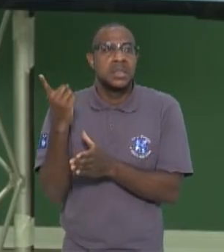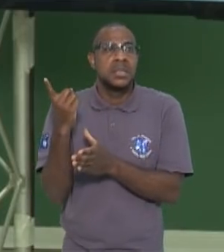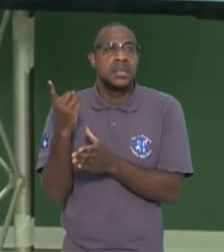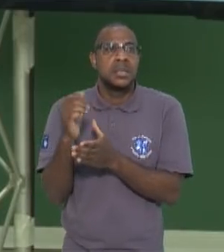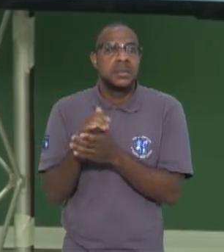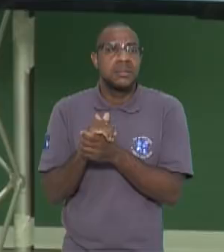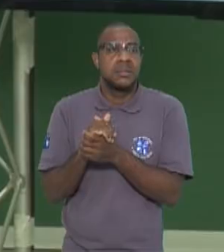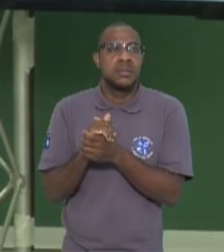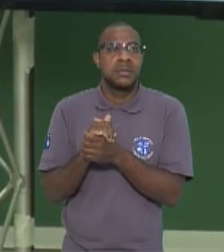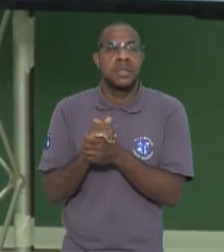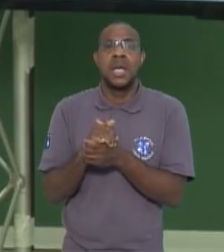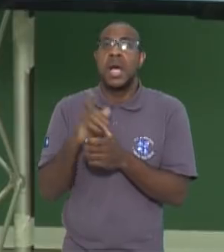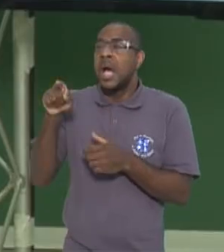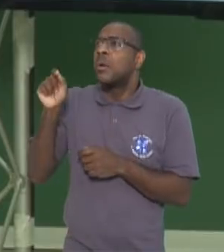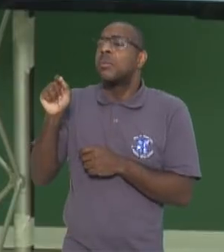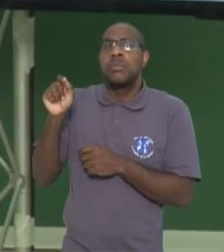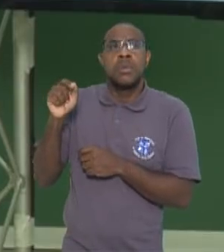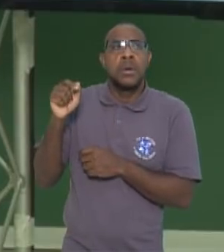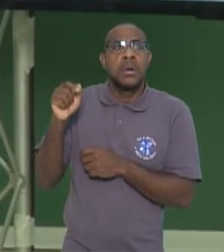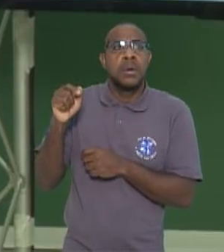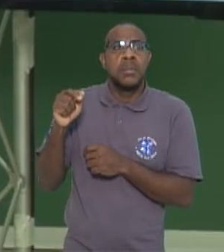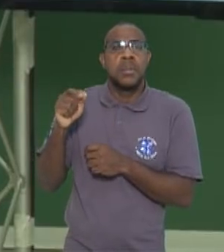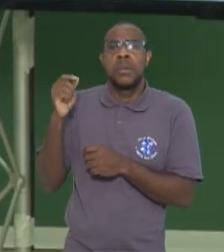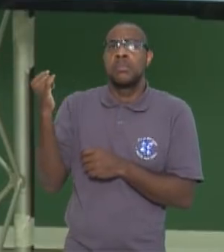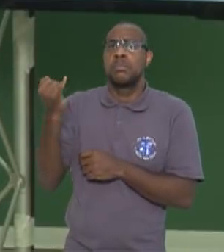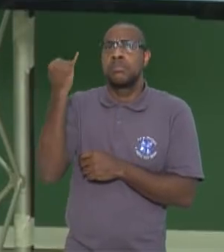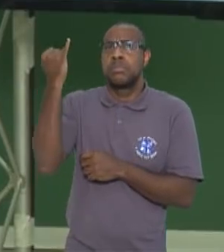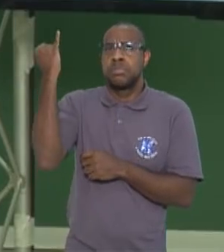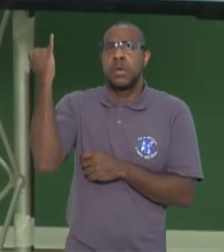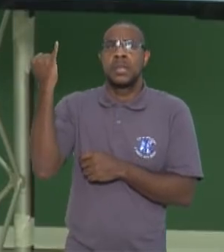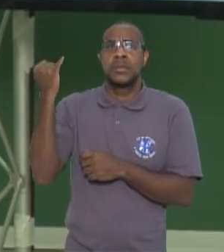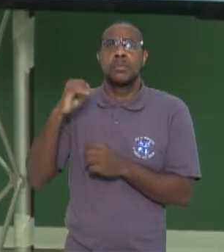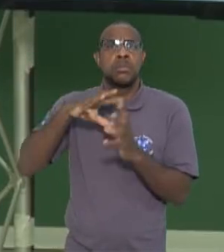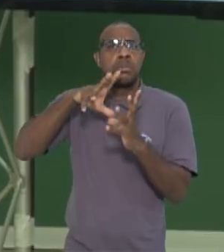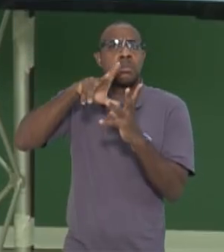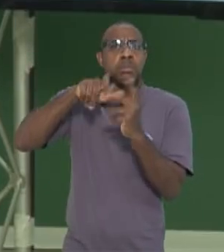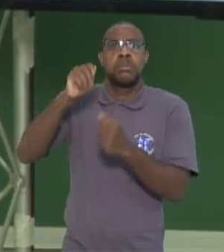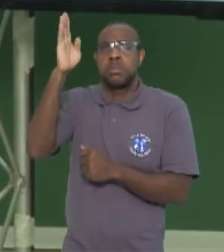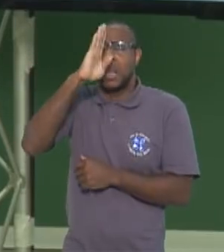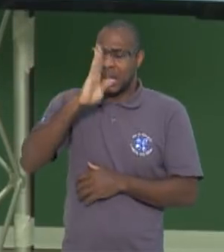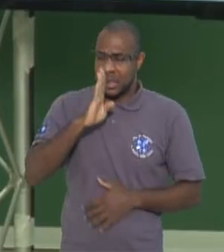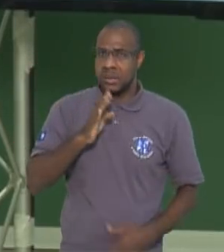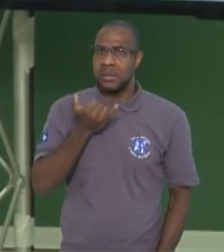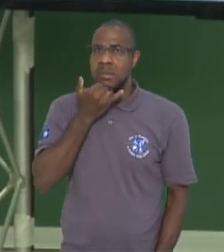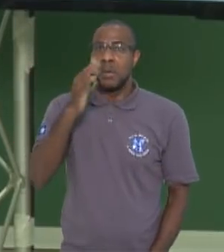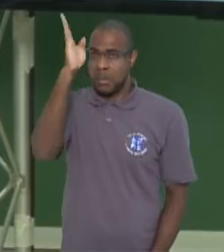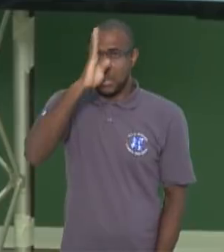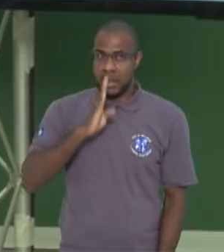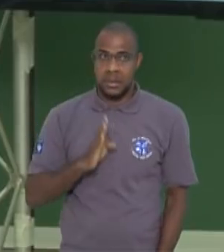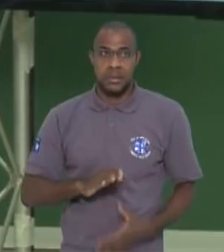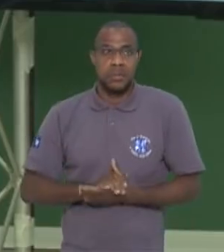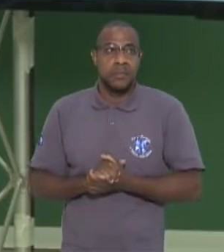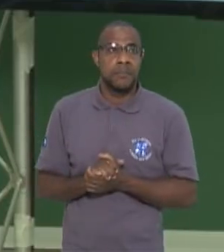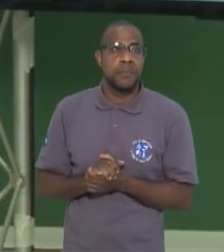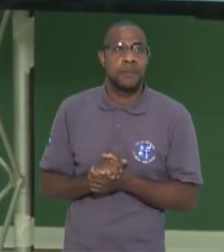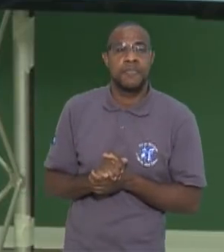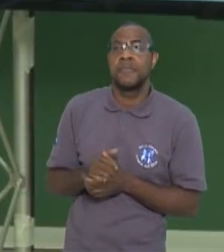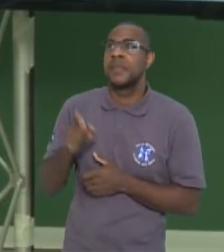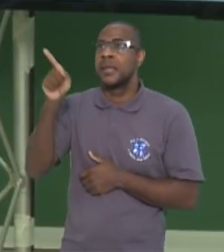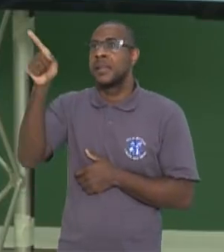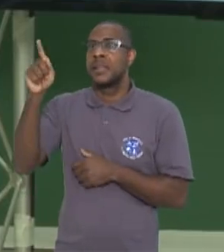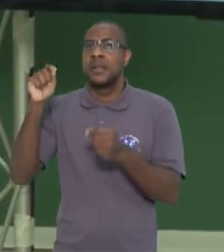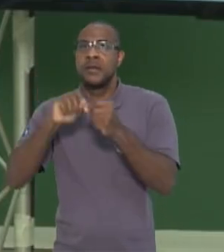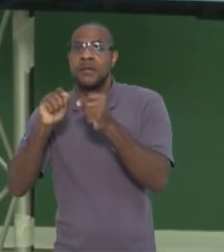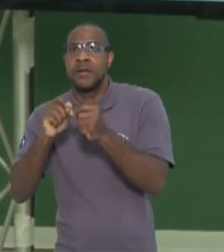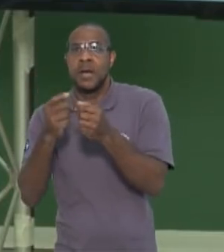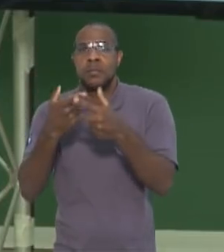até no Brasil todo, assim, para definir a nossa identidade. Geralmente representam sapos, cobras e peixes, esses objetos